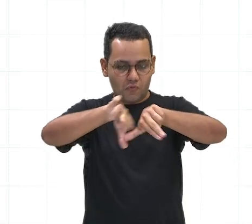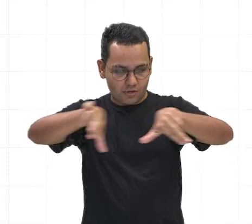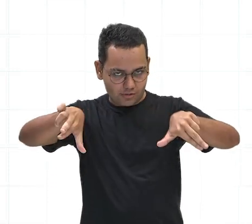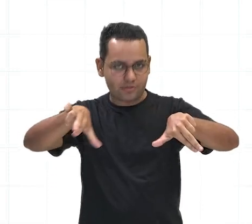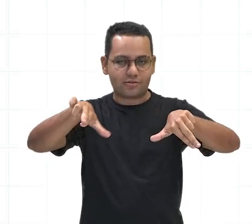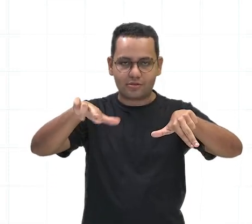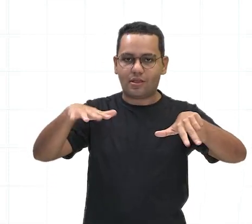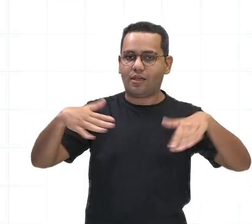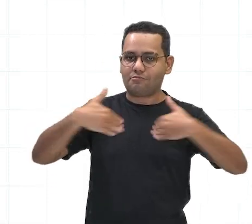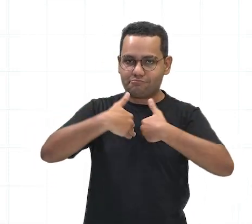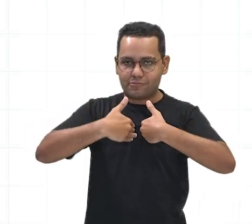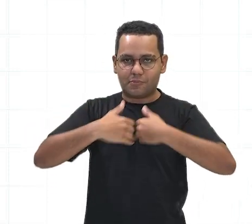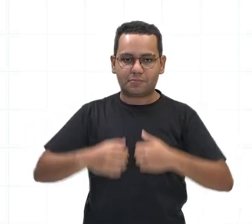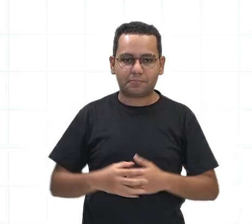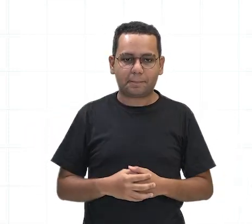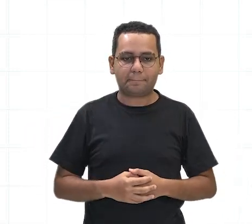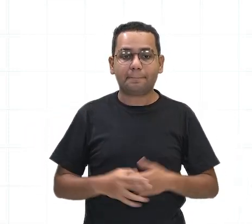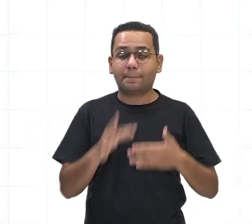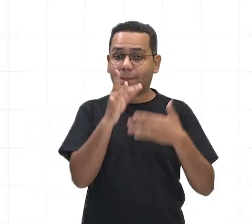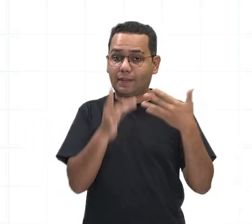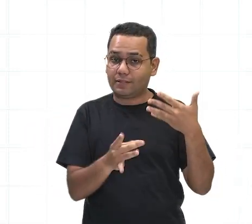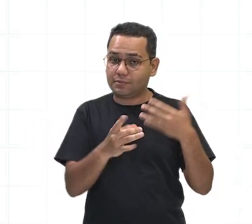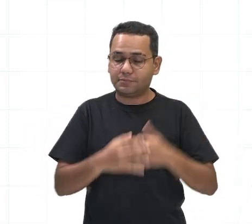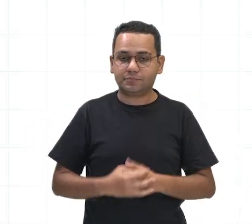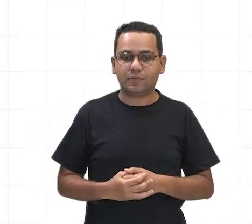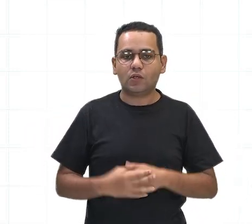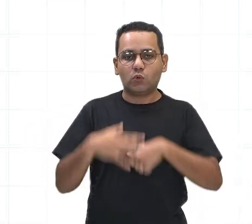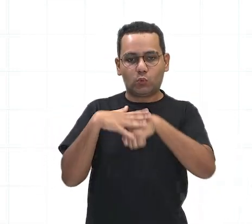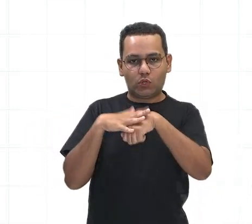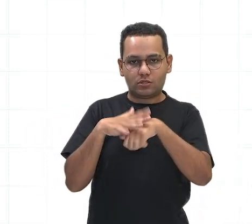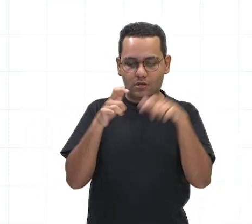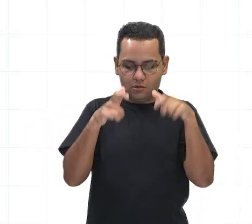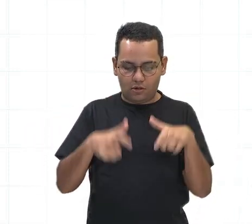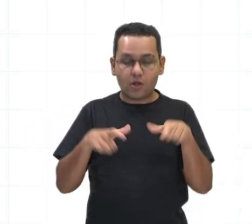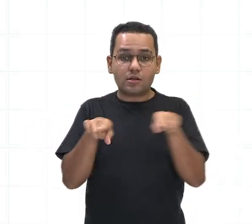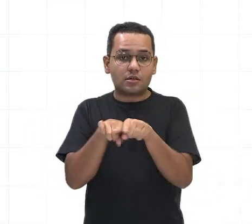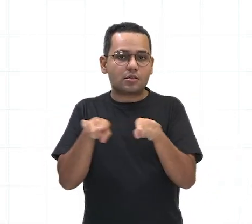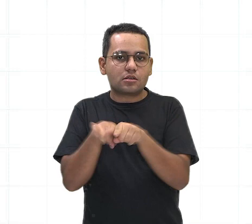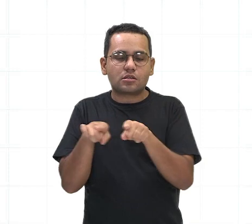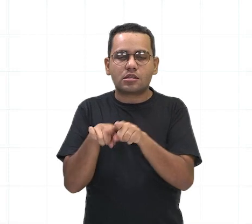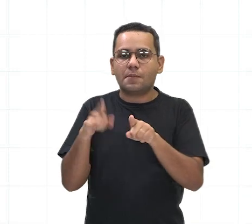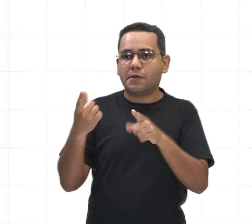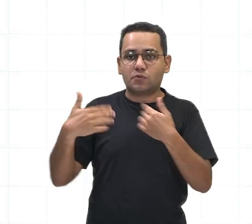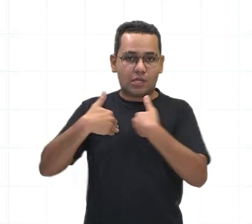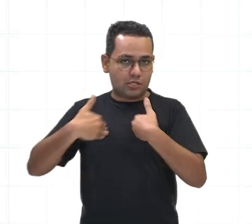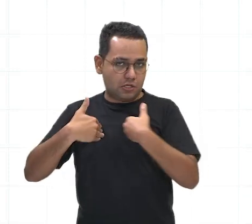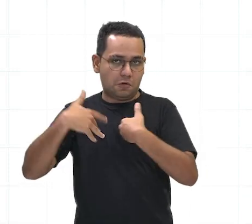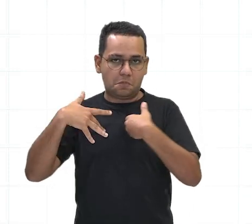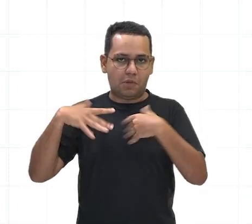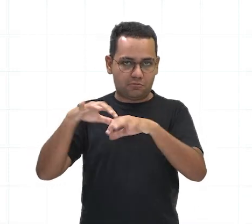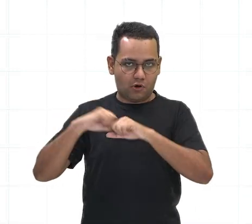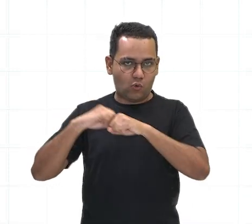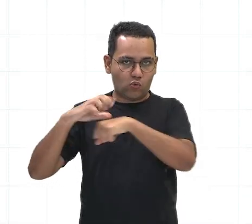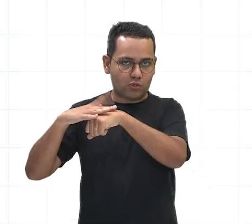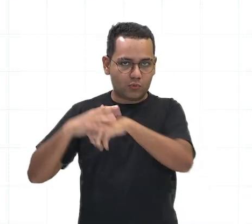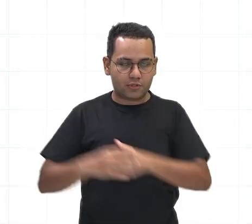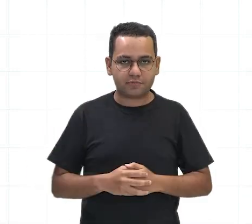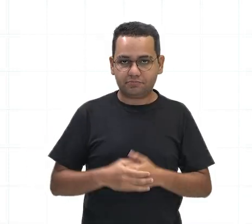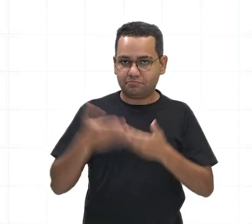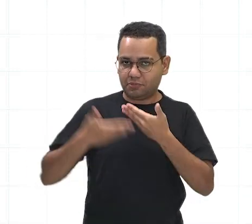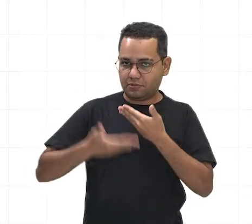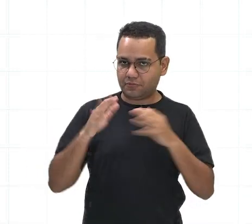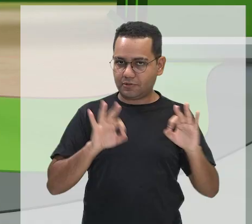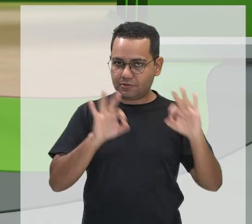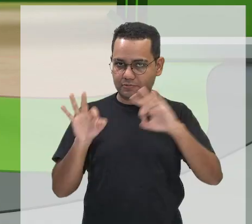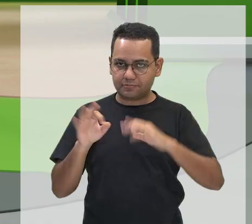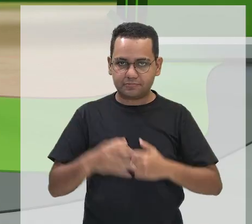conhecimento diversidade do reino animal e no nosso detalhamento doenças tropicais e seus vetores. Então fiquem ligados,